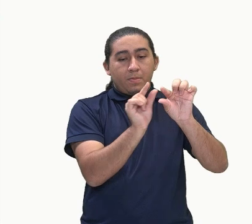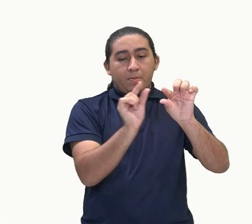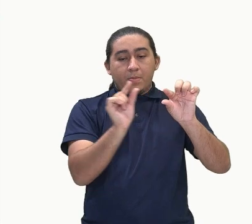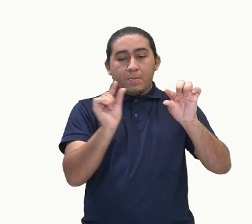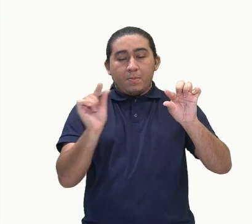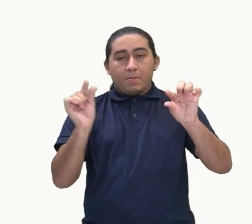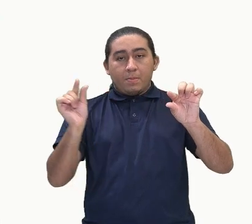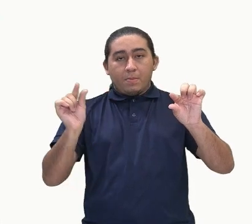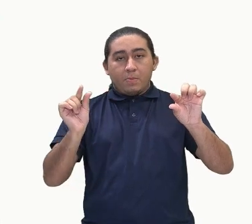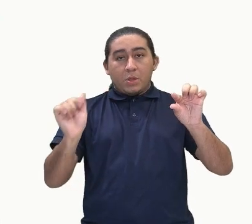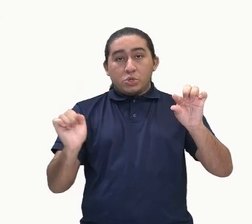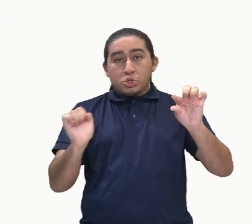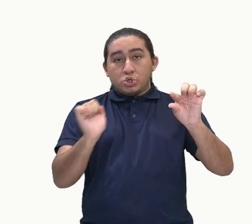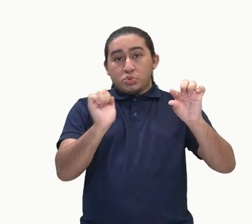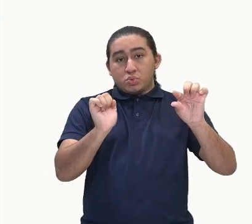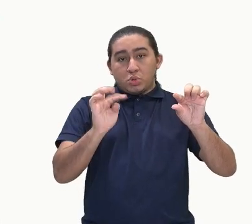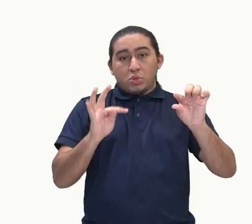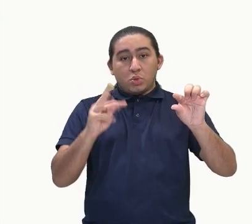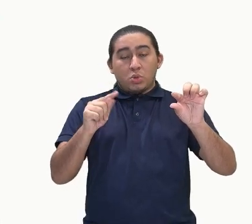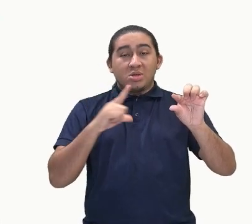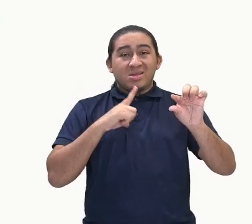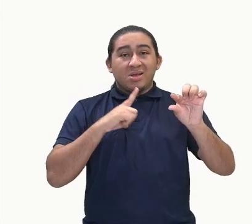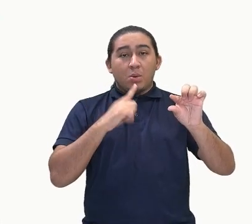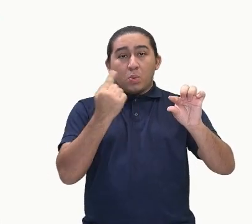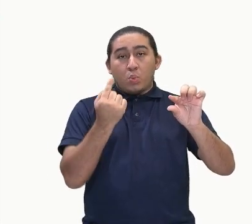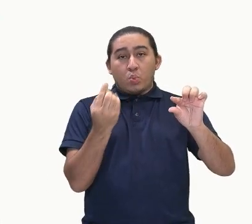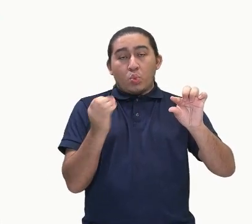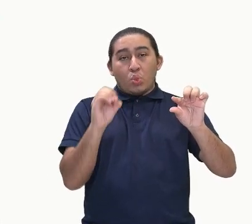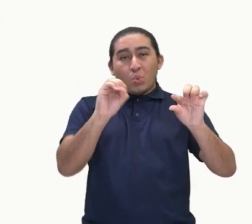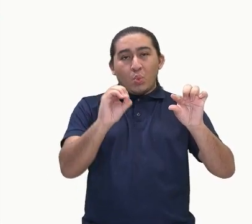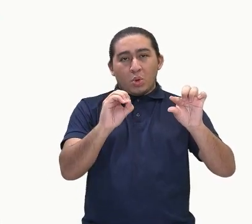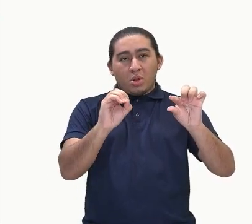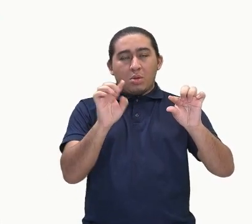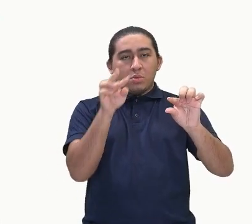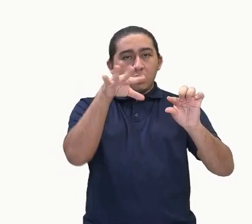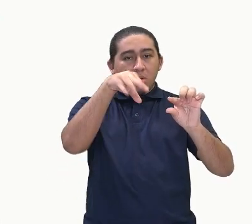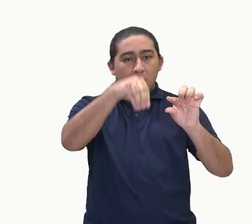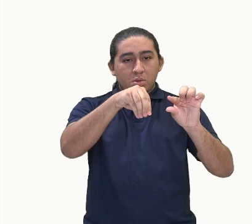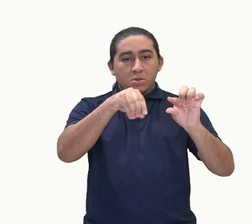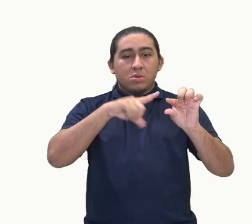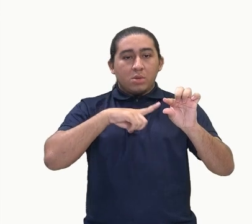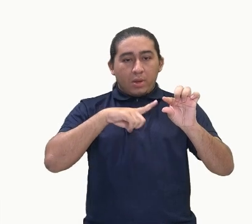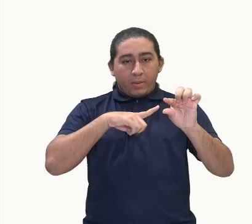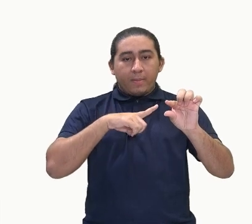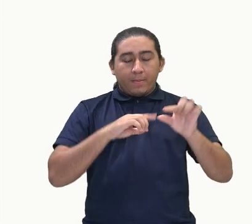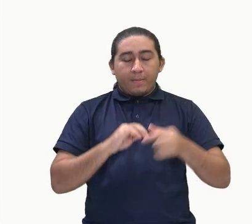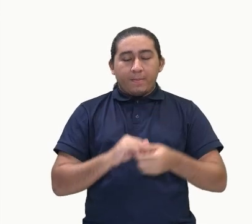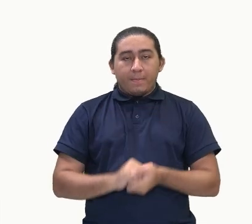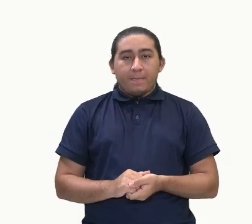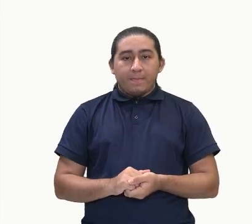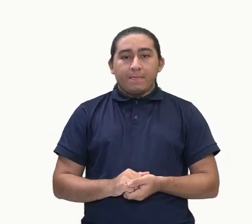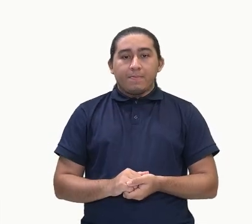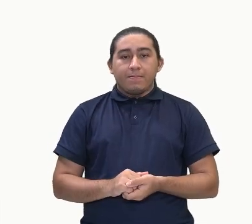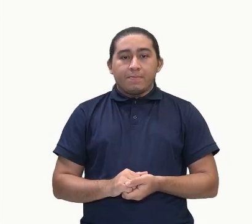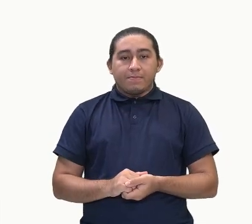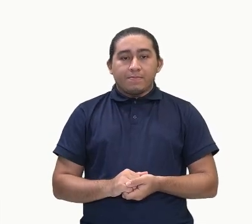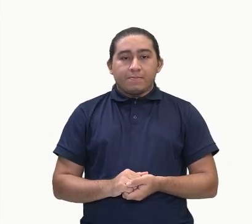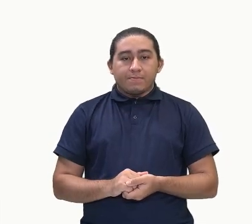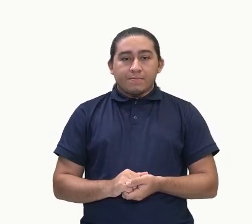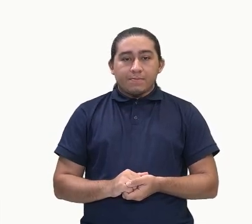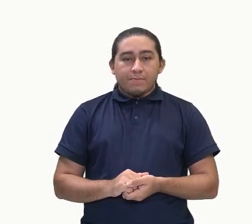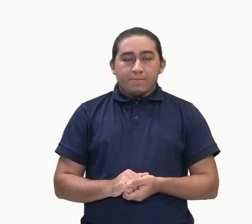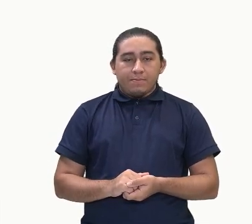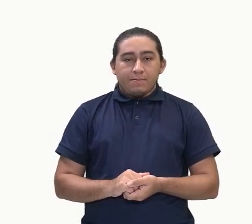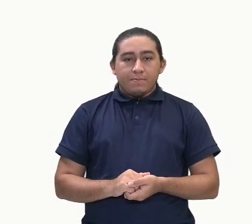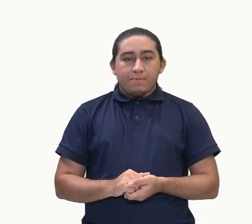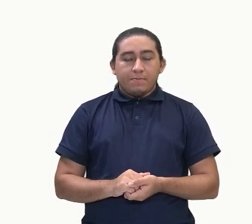todas elas com o seu núcleo, né? A gente consegue observar o núcleo dessa célula, tá? Então essa camada aqui, ó, é o que